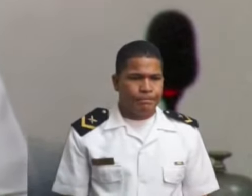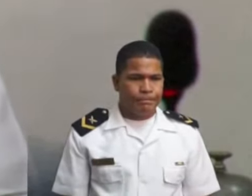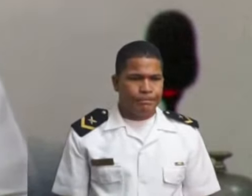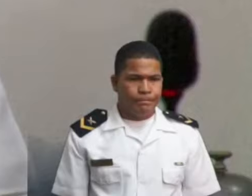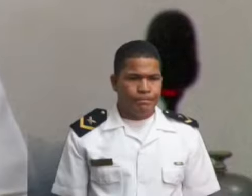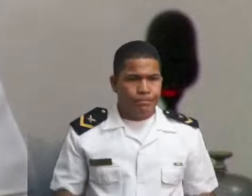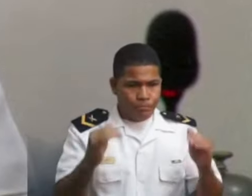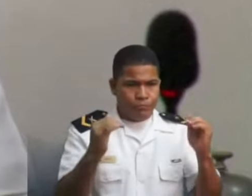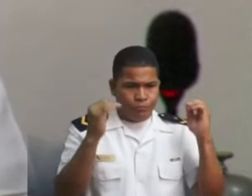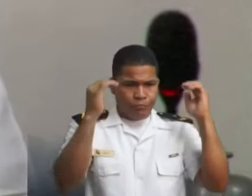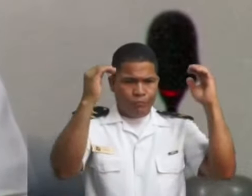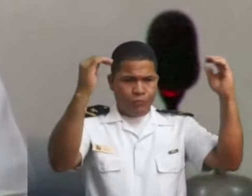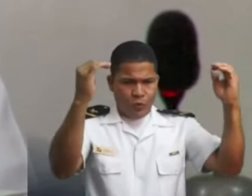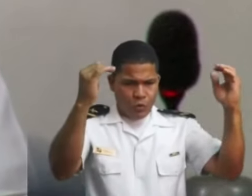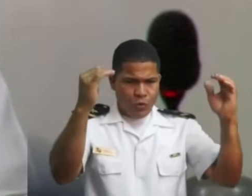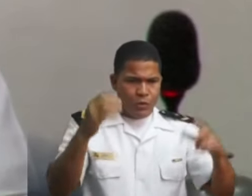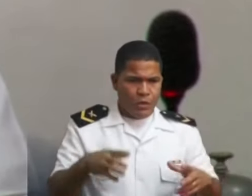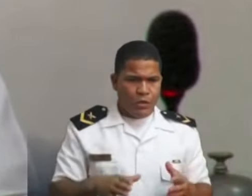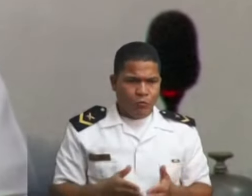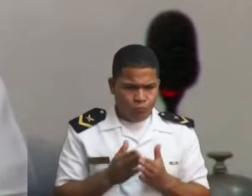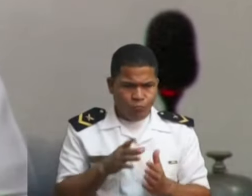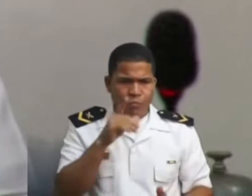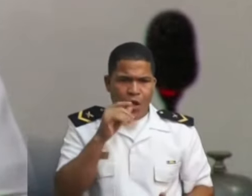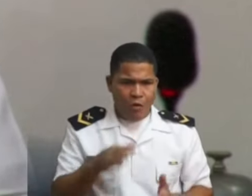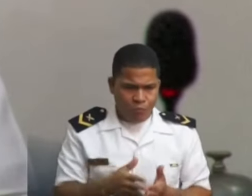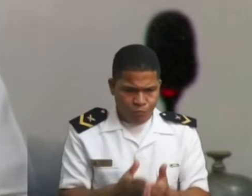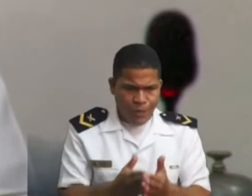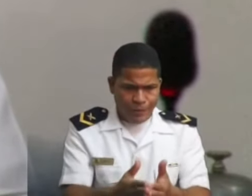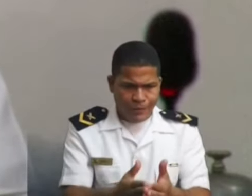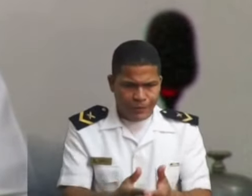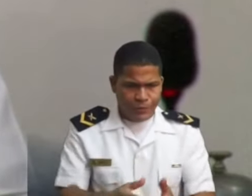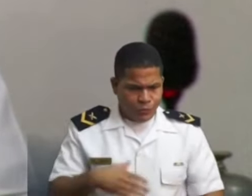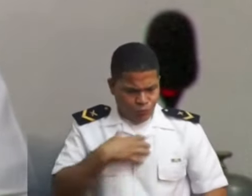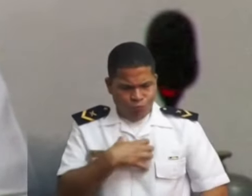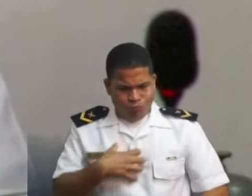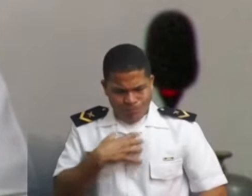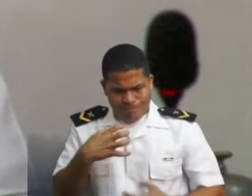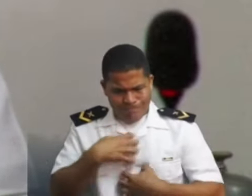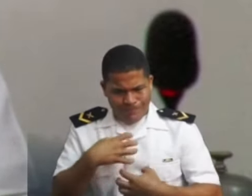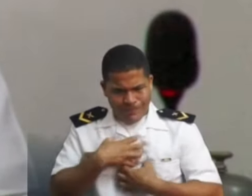A Autoridade Marítima Brasileira sente-se honrada em tomar